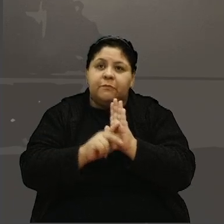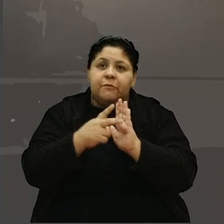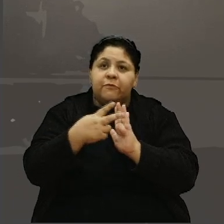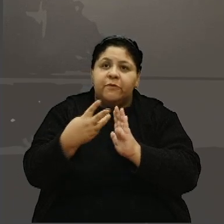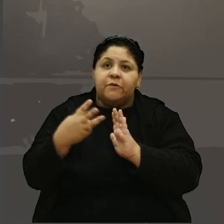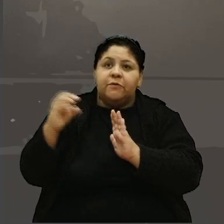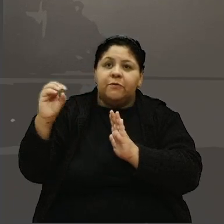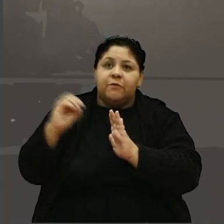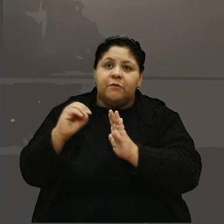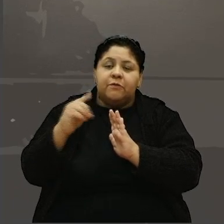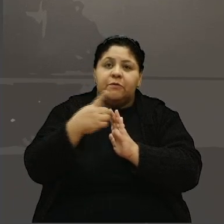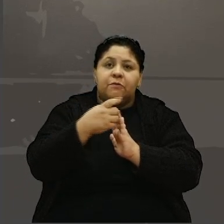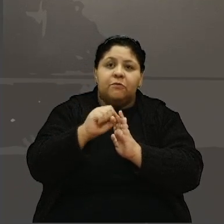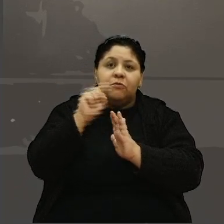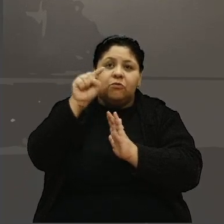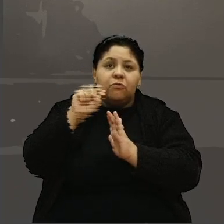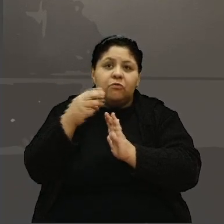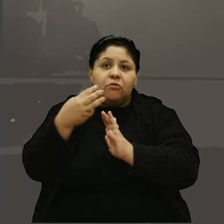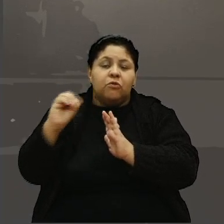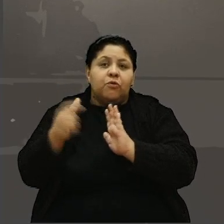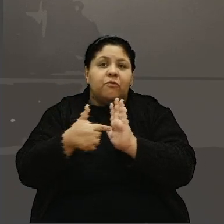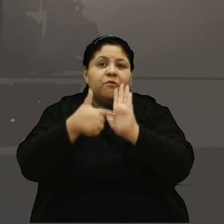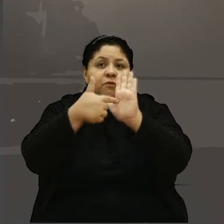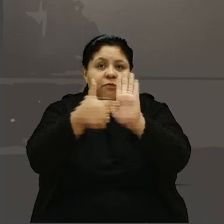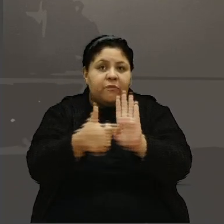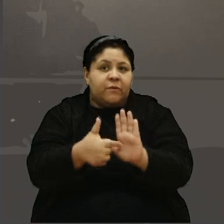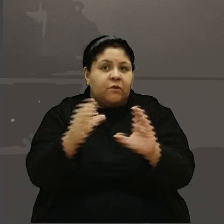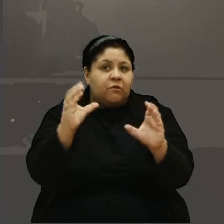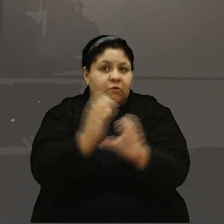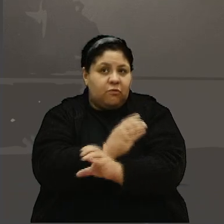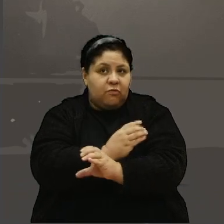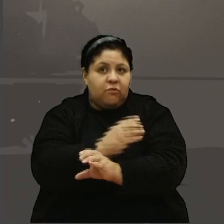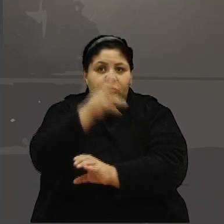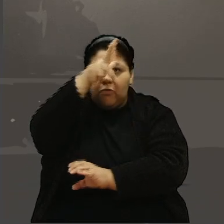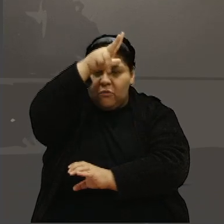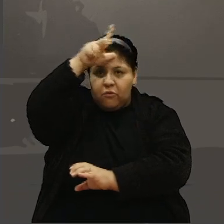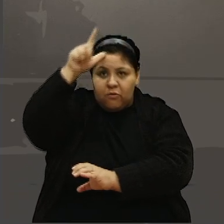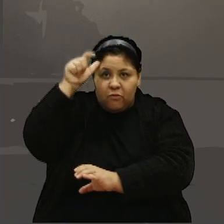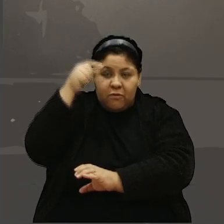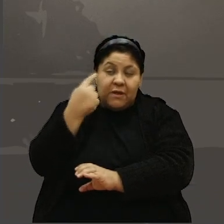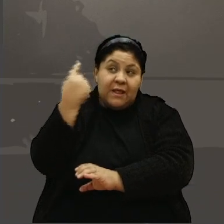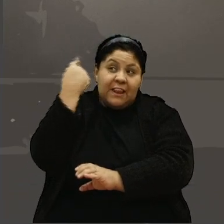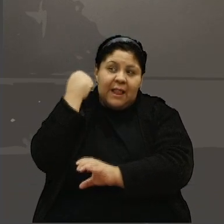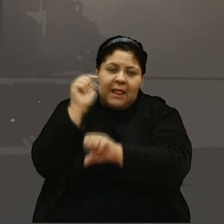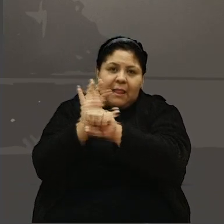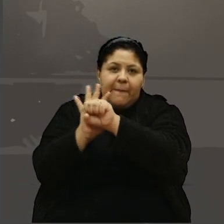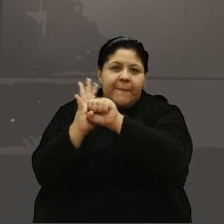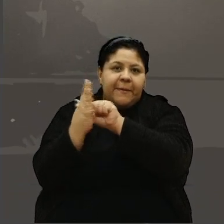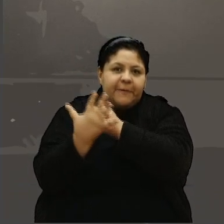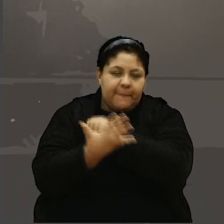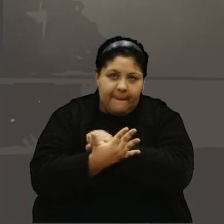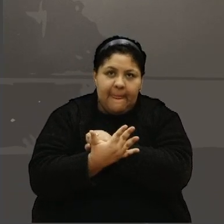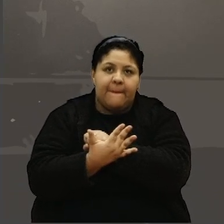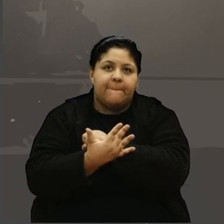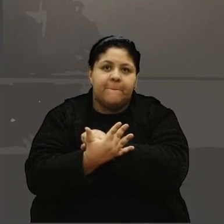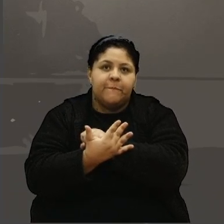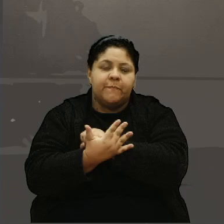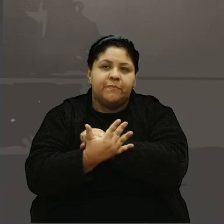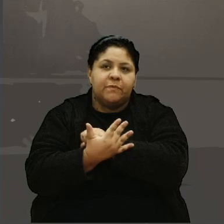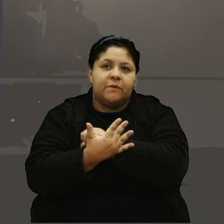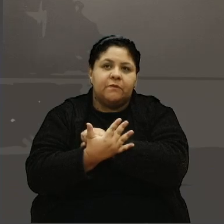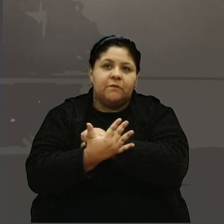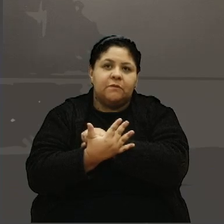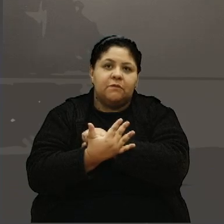outubro, 18h30 foi a apresentação total. Como o prefeito disse, desde a pandemia, o volume